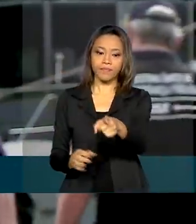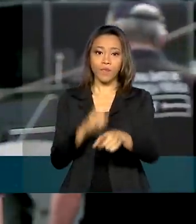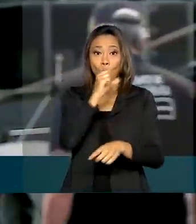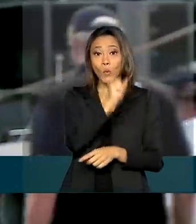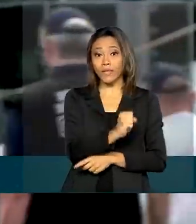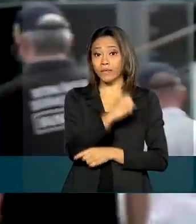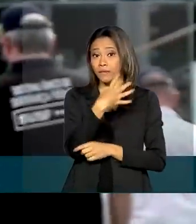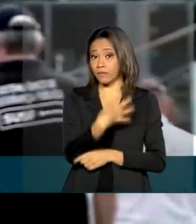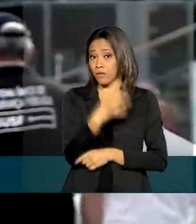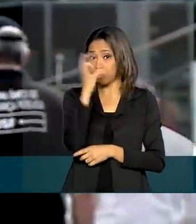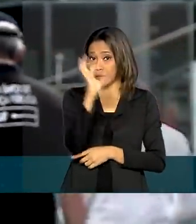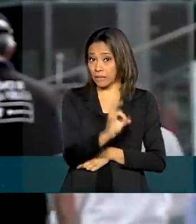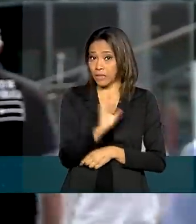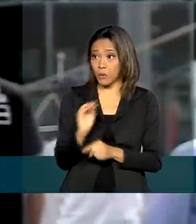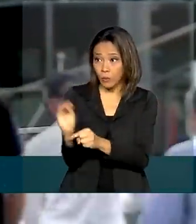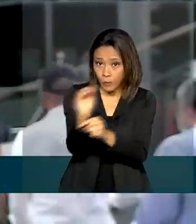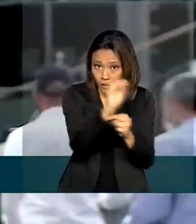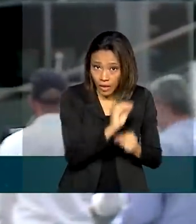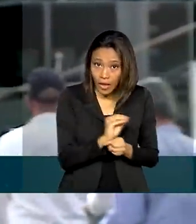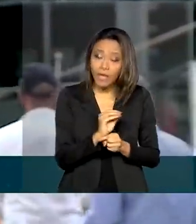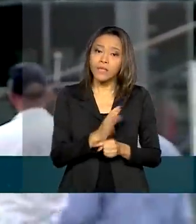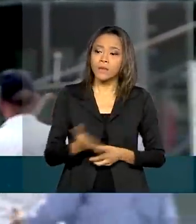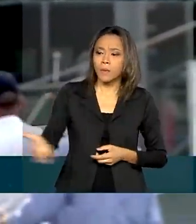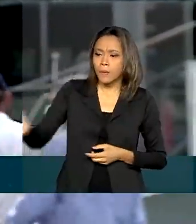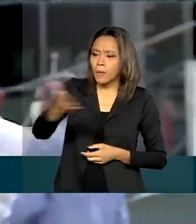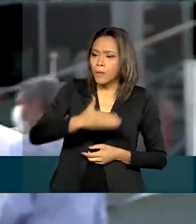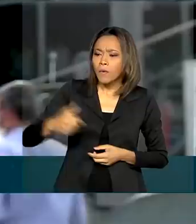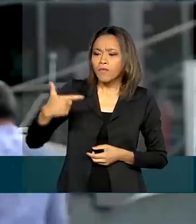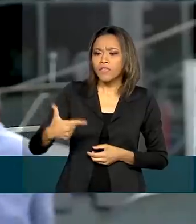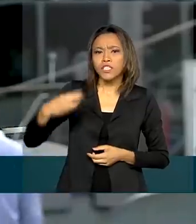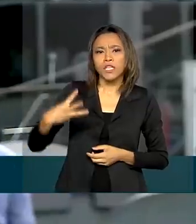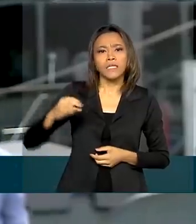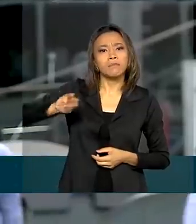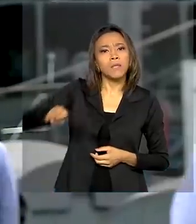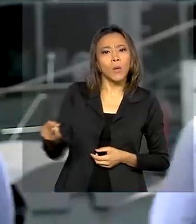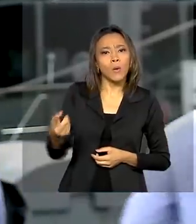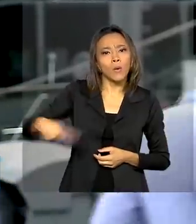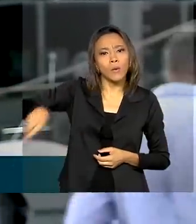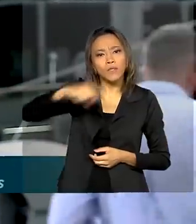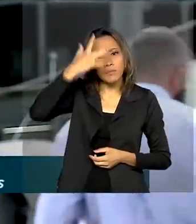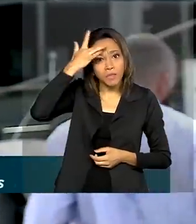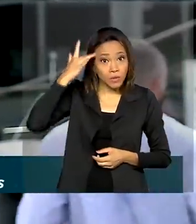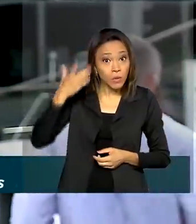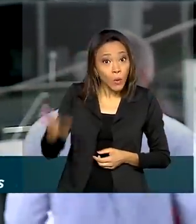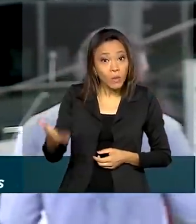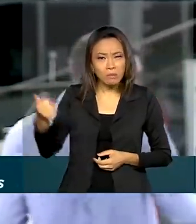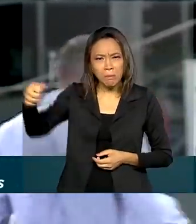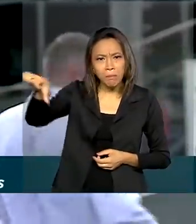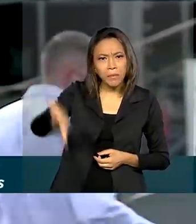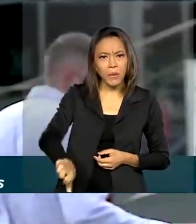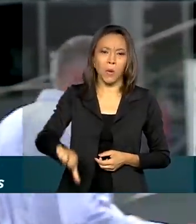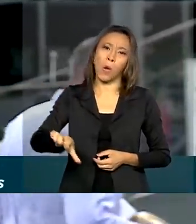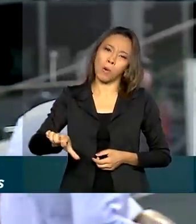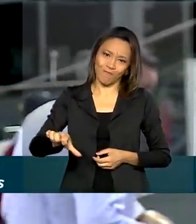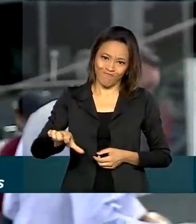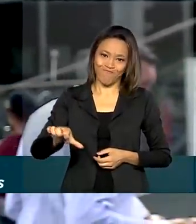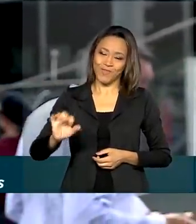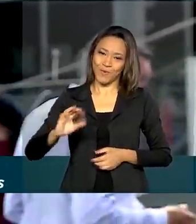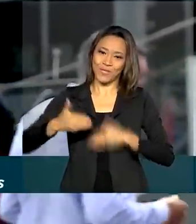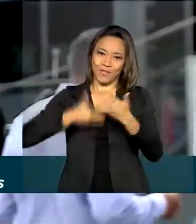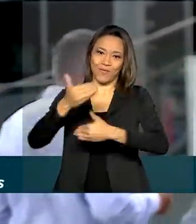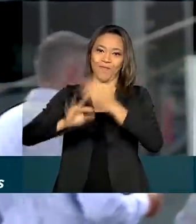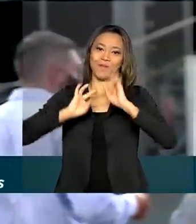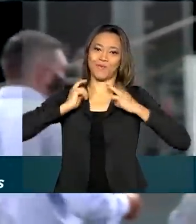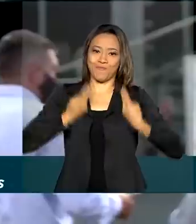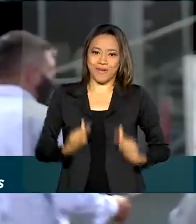preservado, com uma população de 23 milhões de brasileiros que convivem, infelizmente, com o pior índice de desenvolvimento humano do